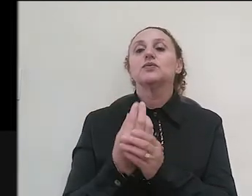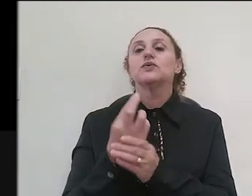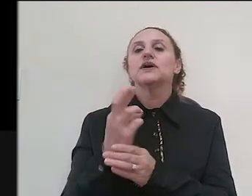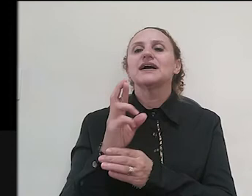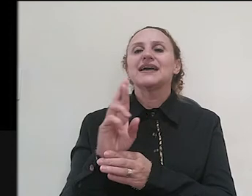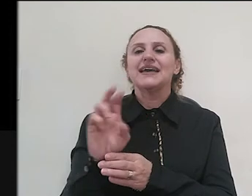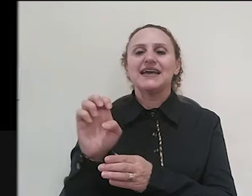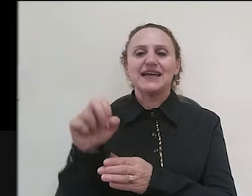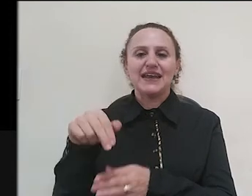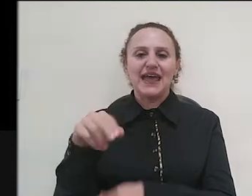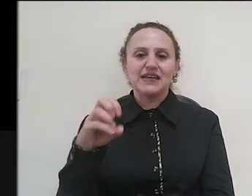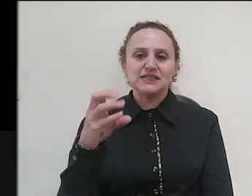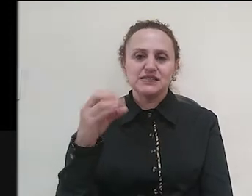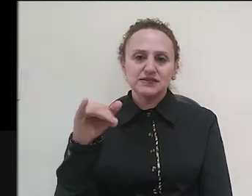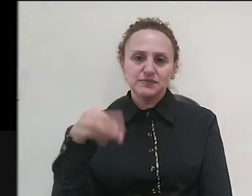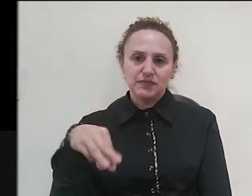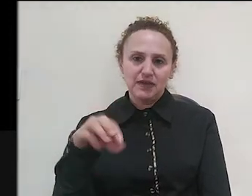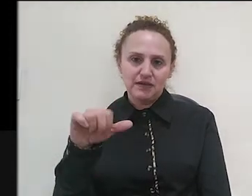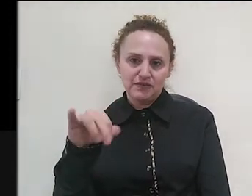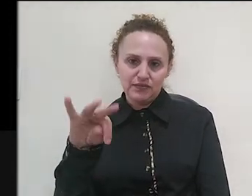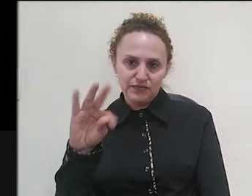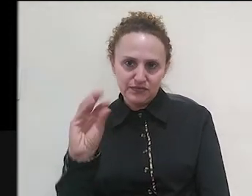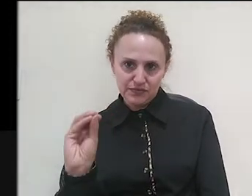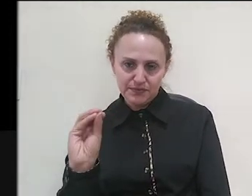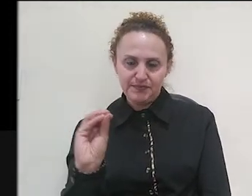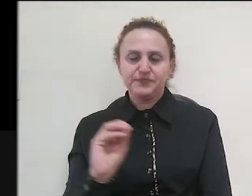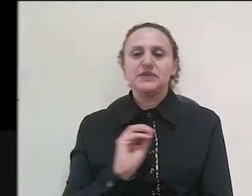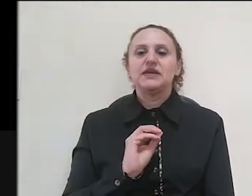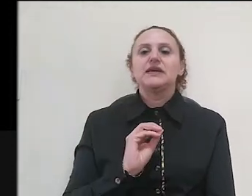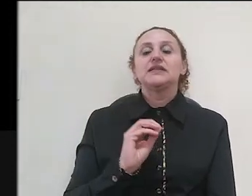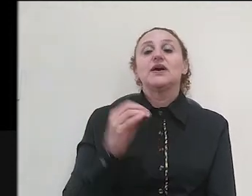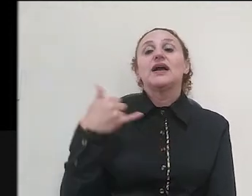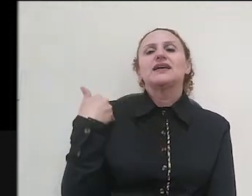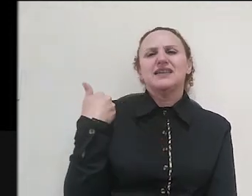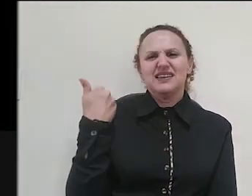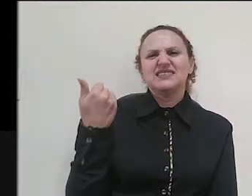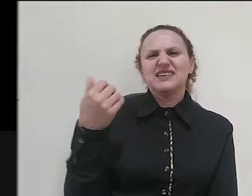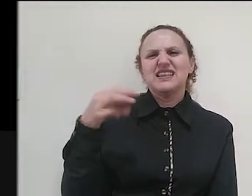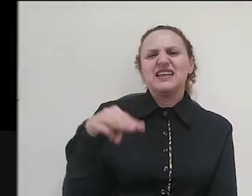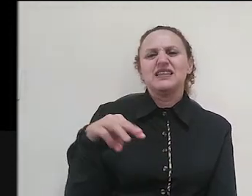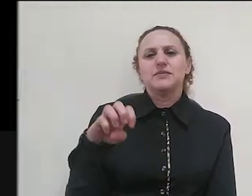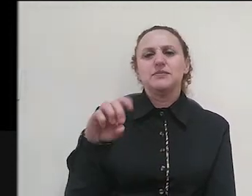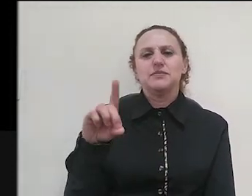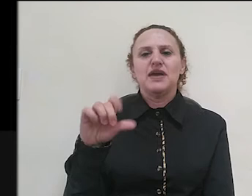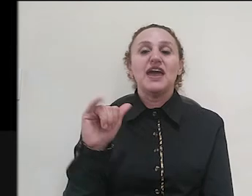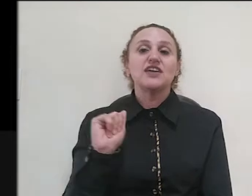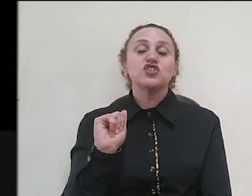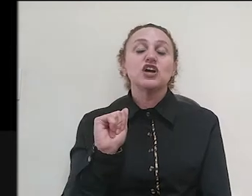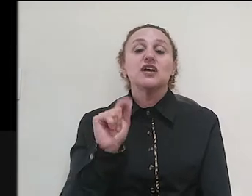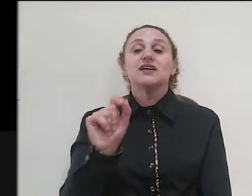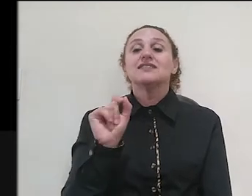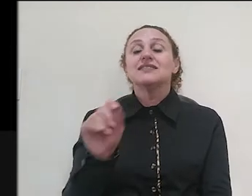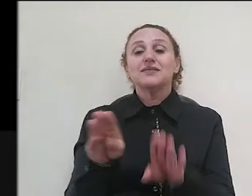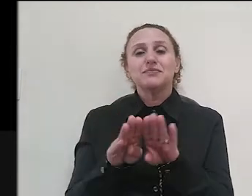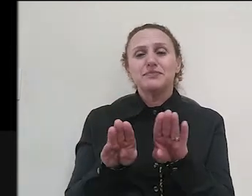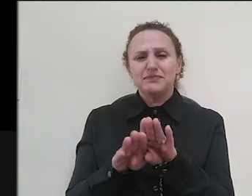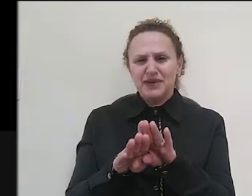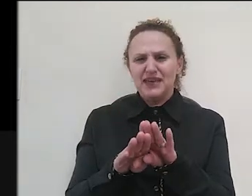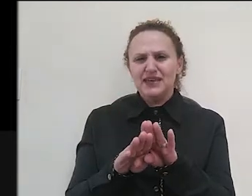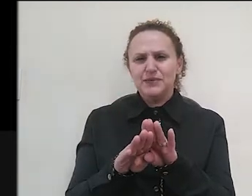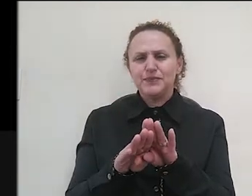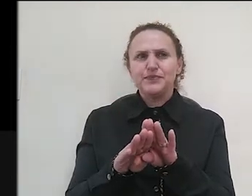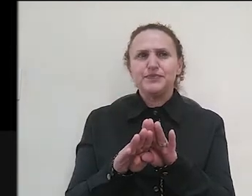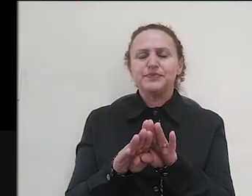Aqui na a arte que se desenvolve na Idade Média é principalmente esse gótico italiano, né? Que também que aparece na forma